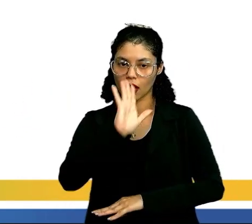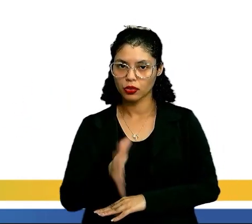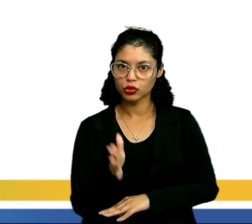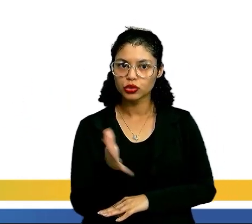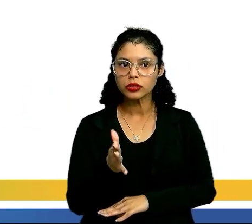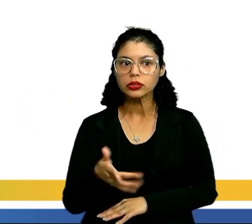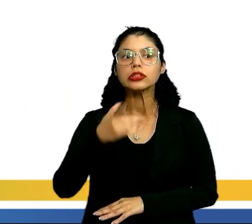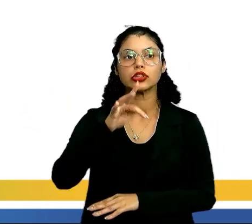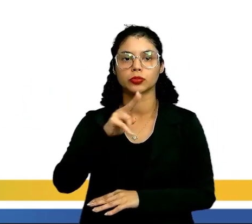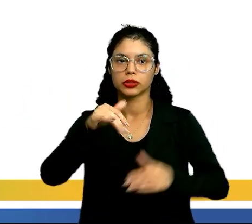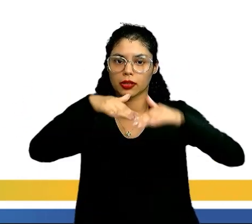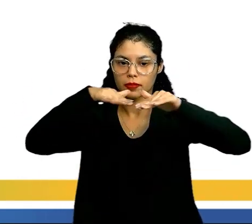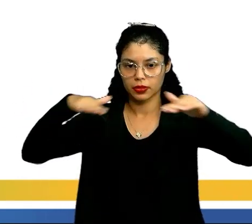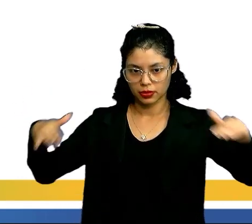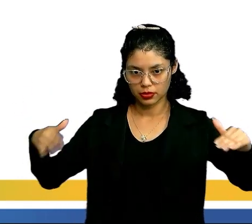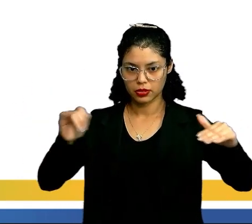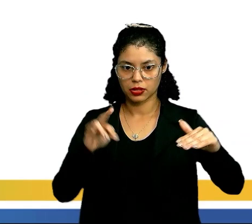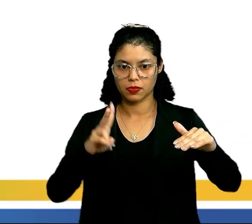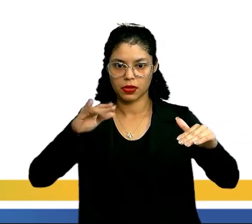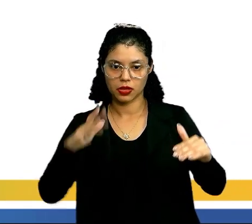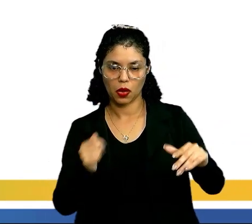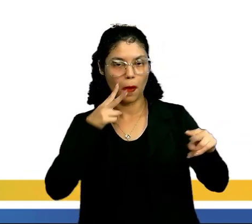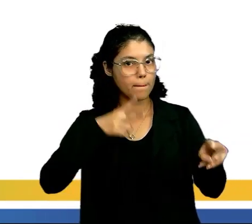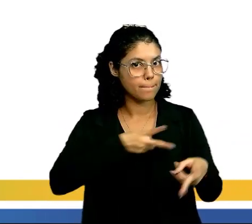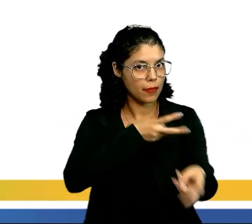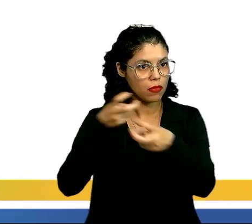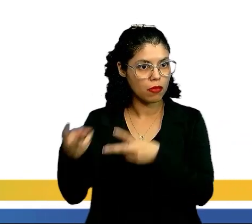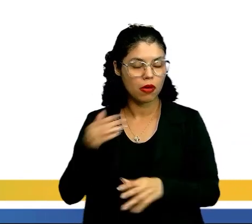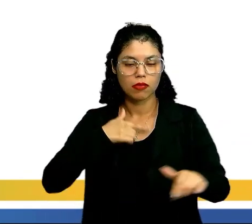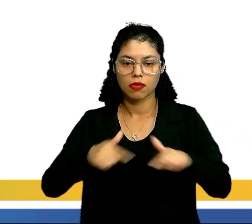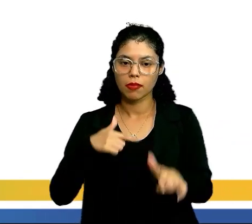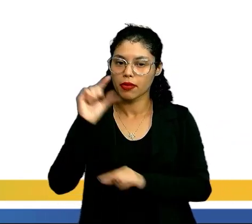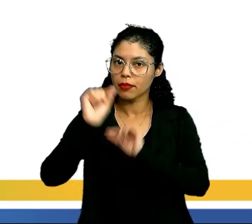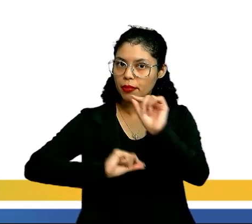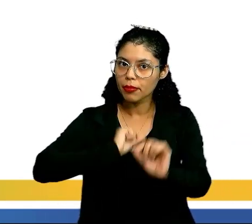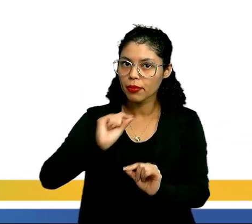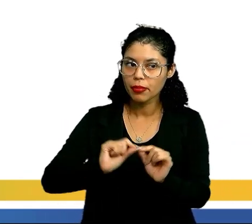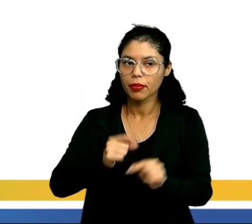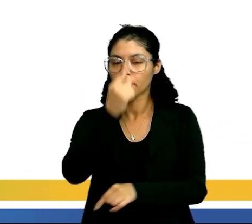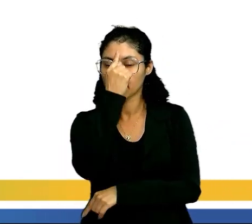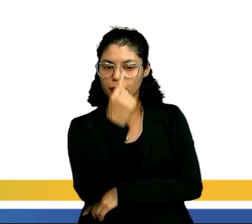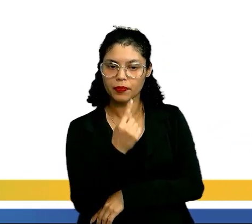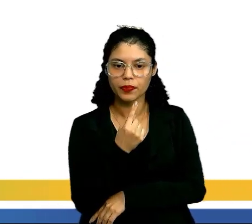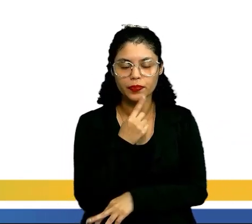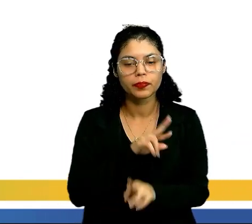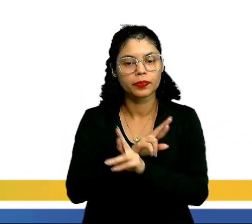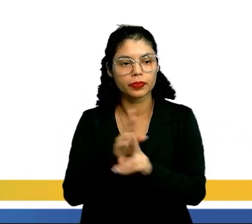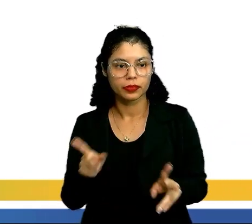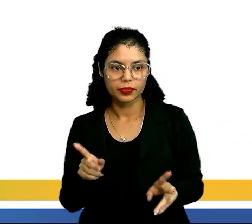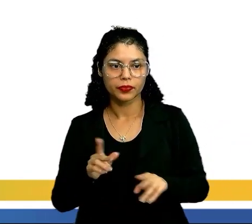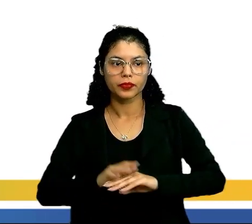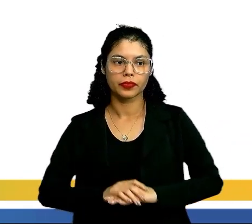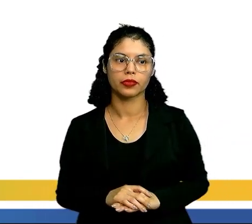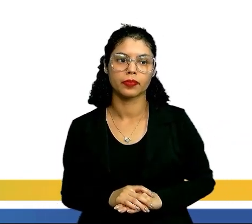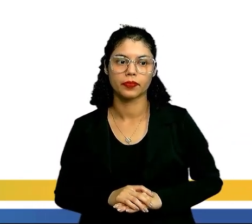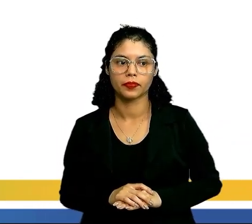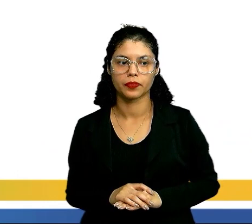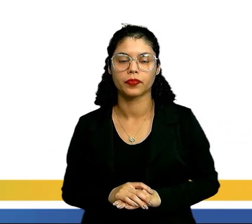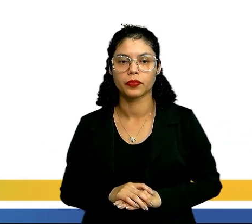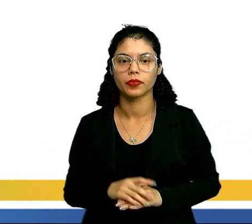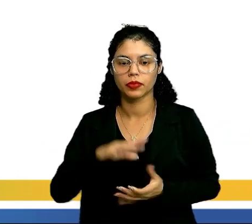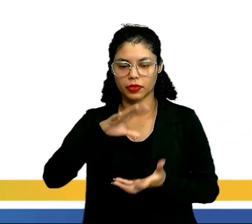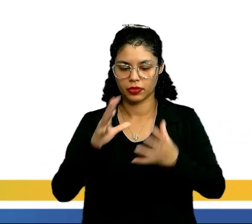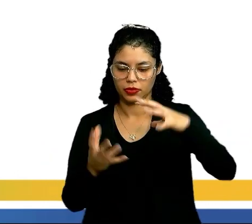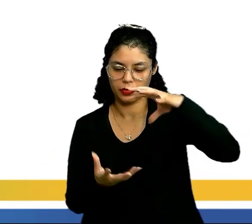caso da geometria espacial, a gente já pode ver que a gente trabalha com umas figuras um pouco diferentes da geometria